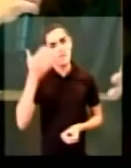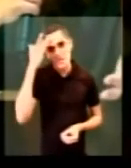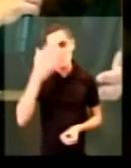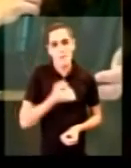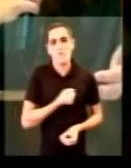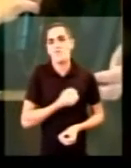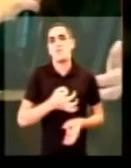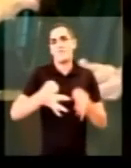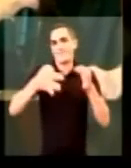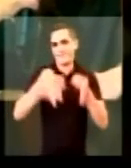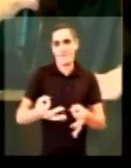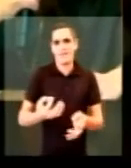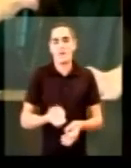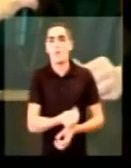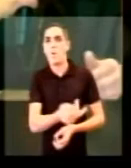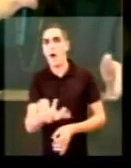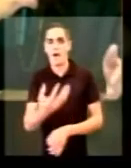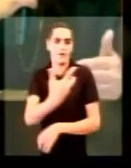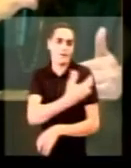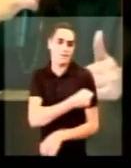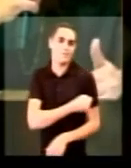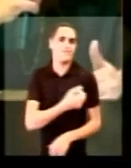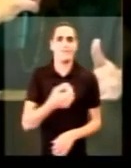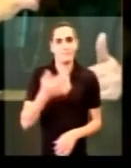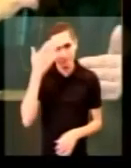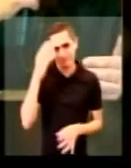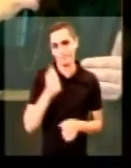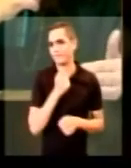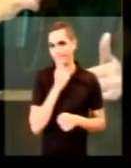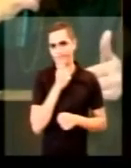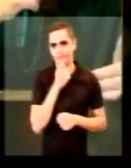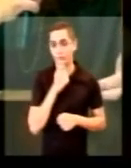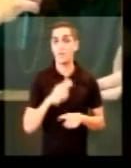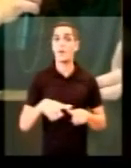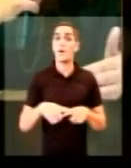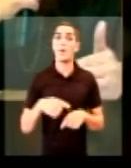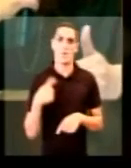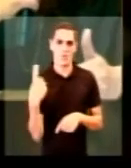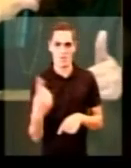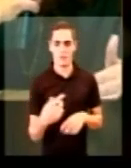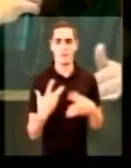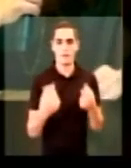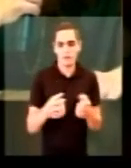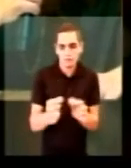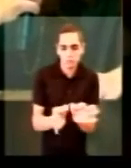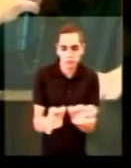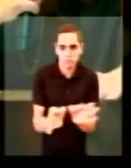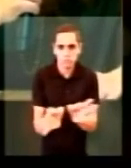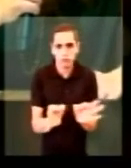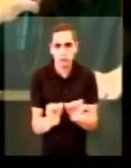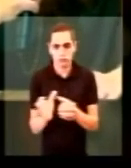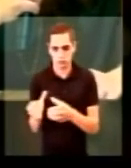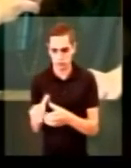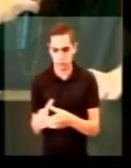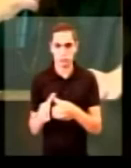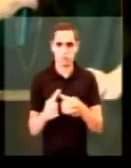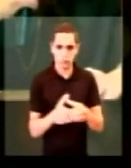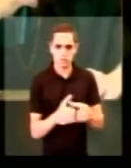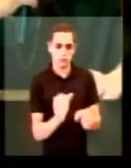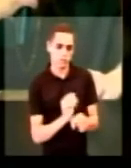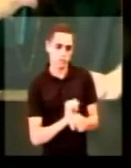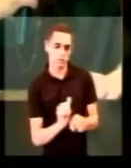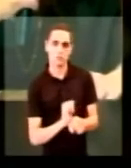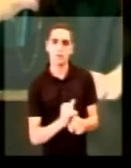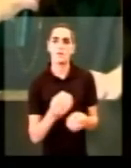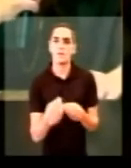ainda não temos essa informação, e aí nós vamos adequar a nossa estratégia, as nossas equipes para operacionalizar isso.